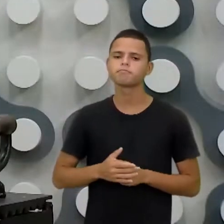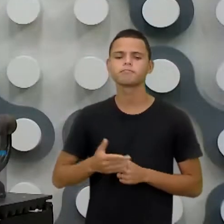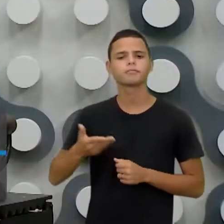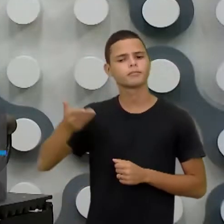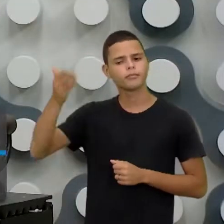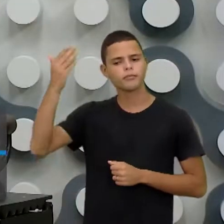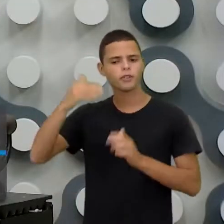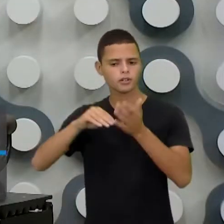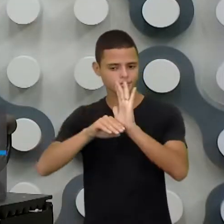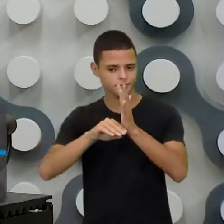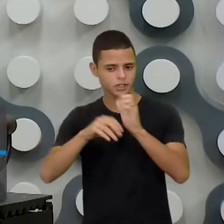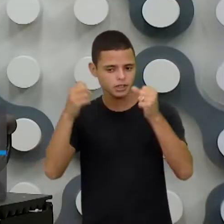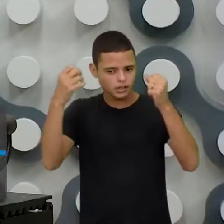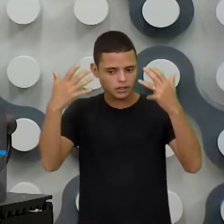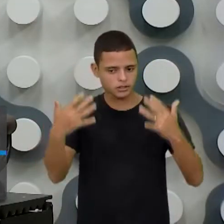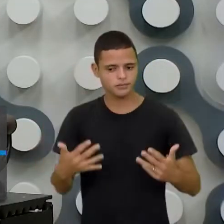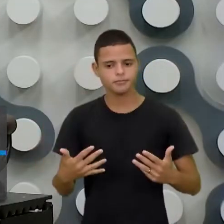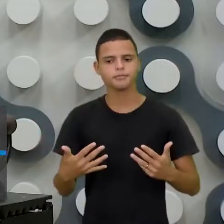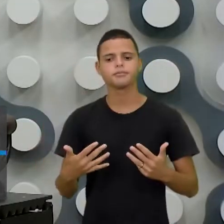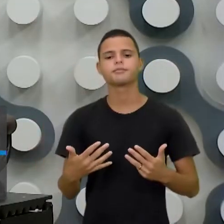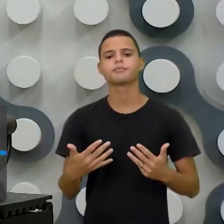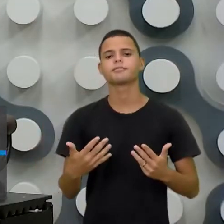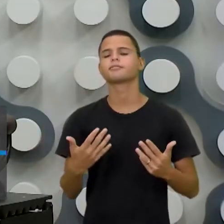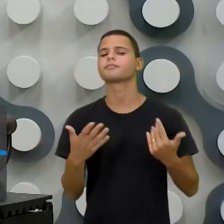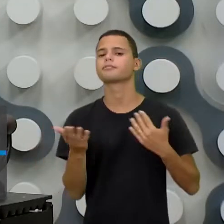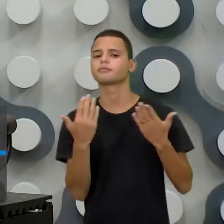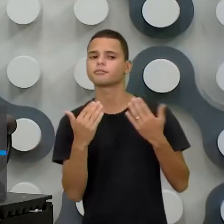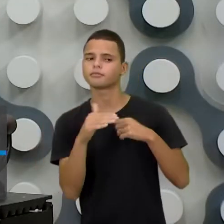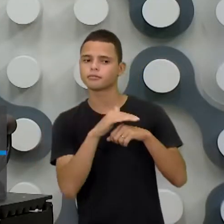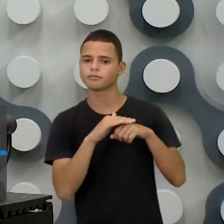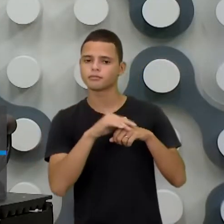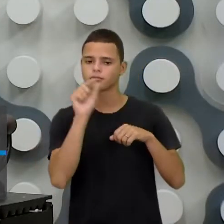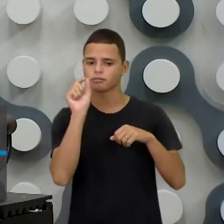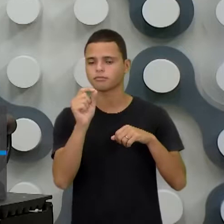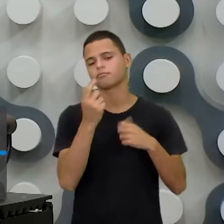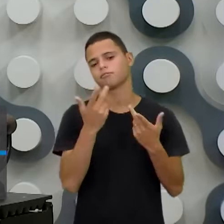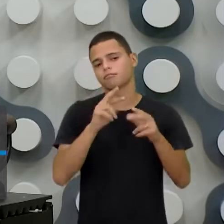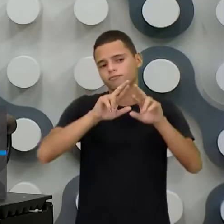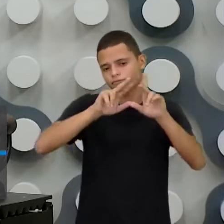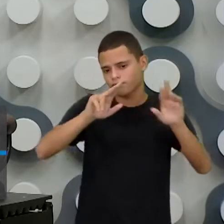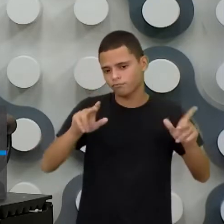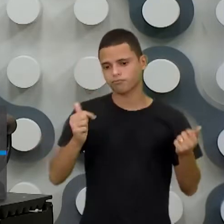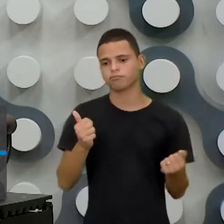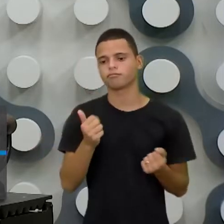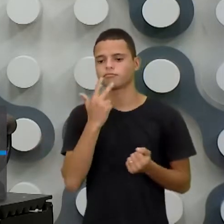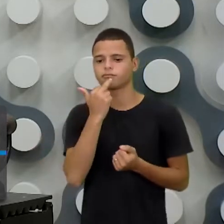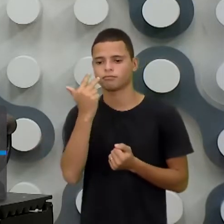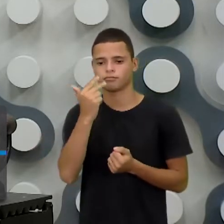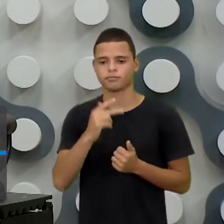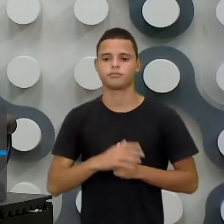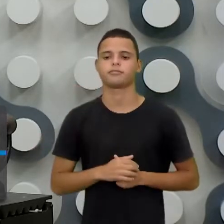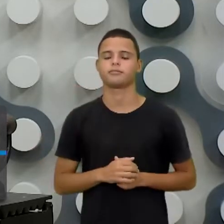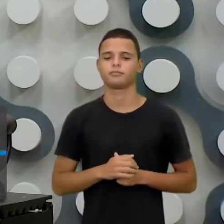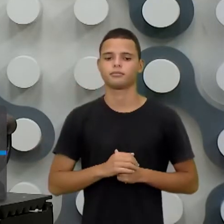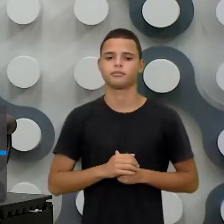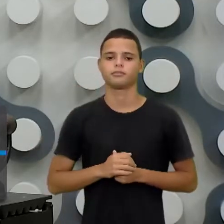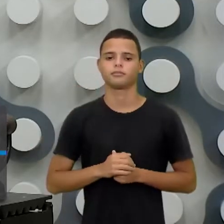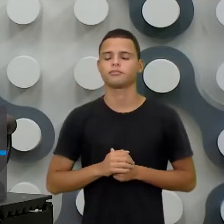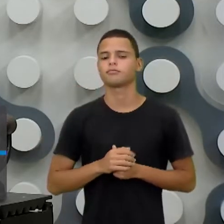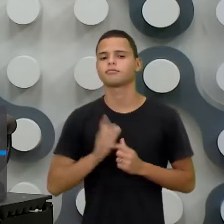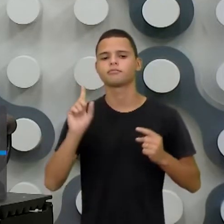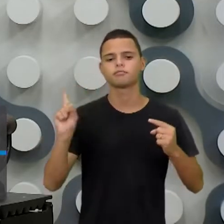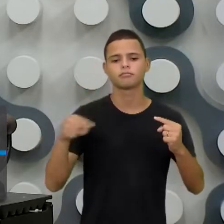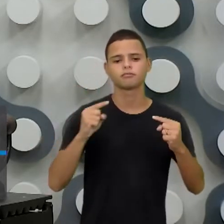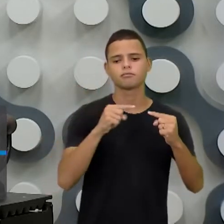né, que nós vamos tratar bastante aqui das variedades linguísticas, variações linguísticas, tá bom? A fim de quê? De a